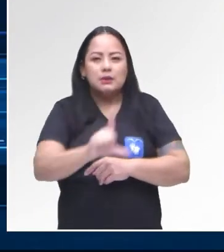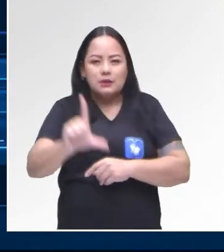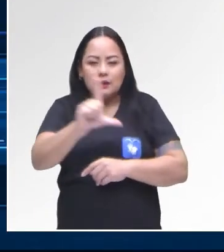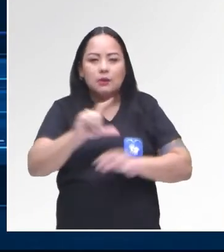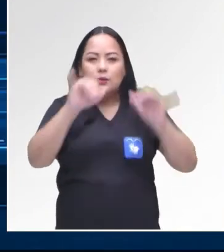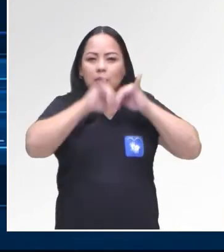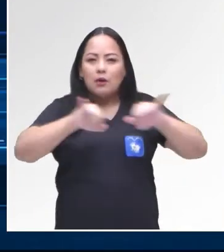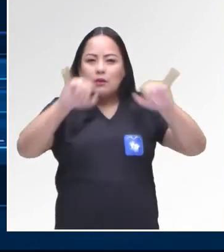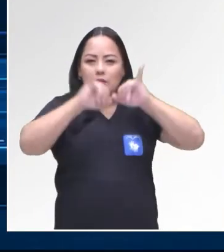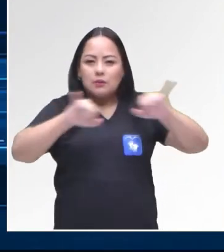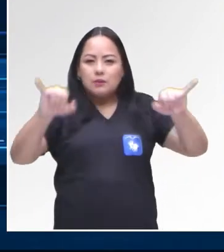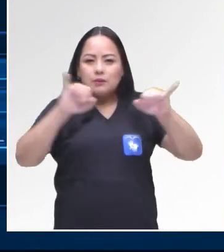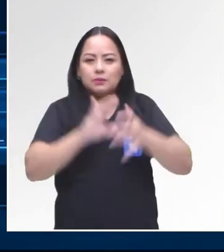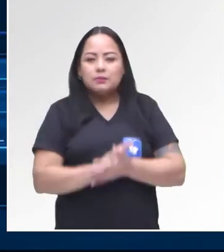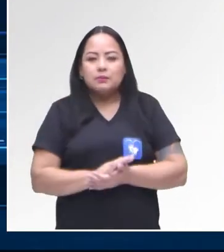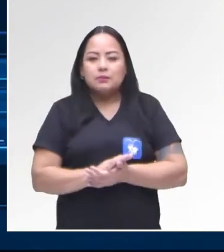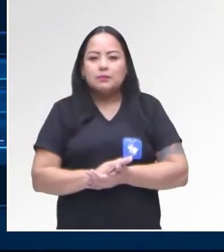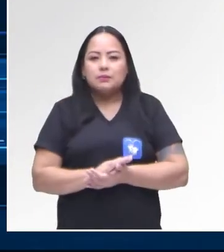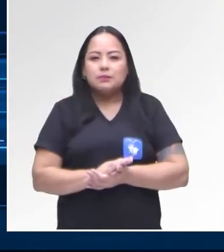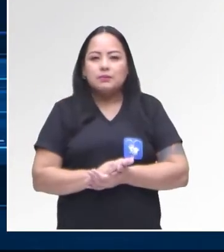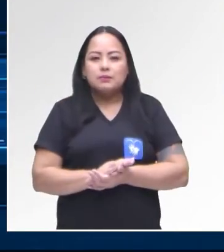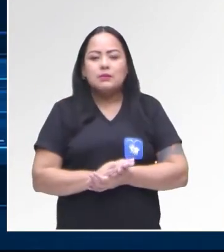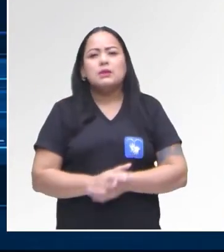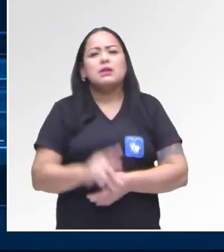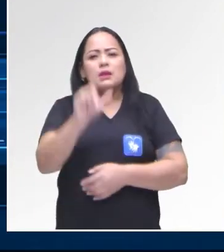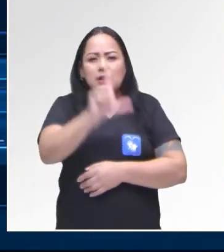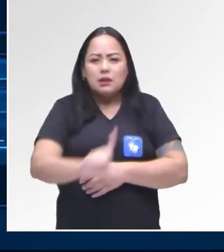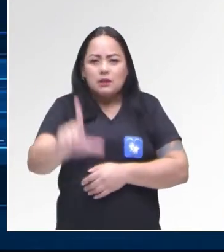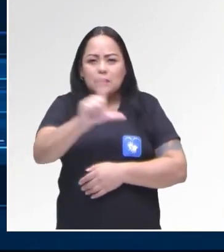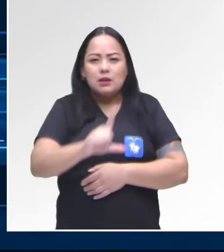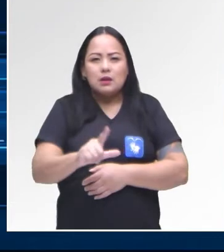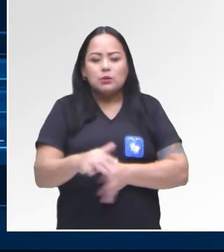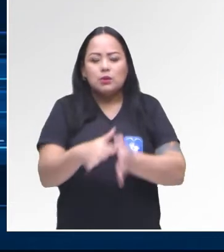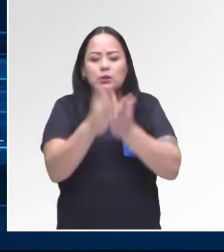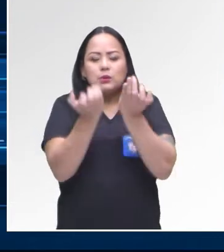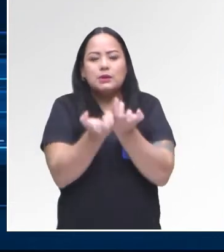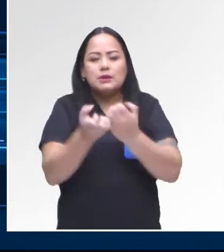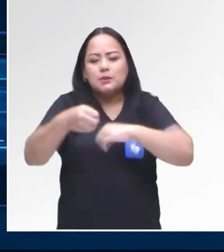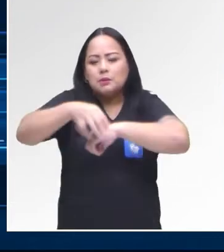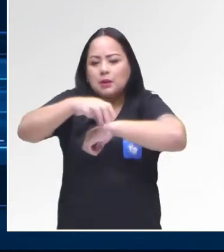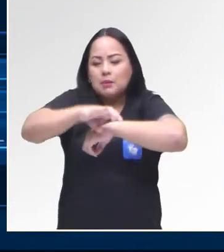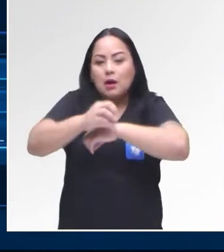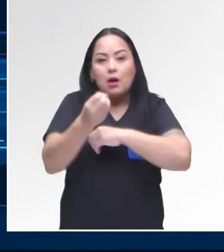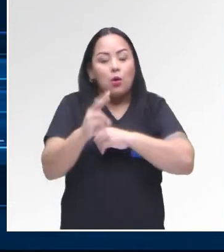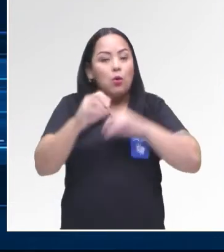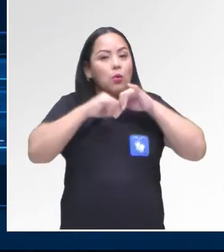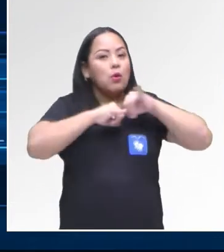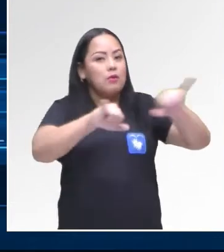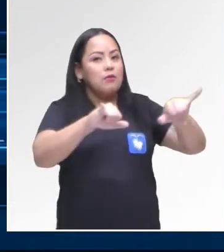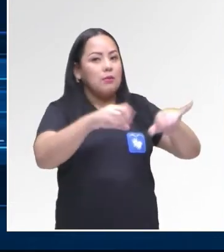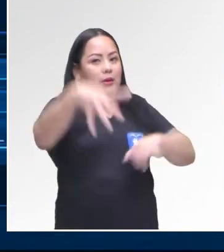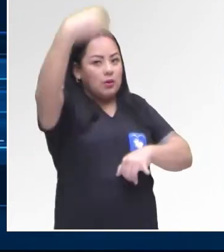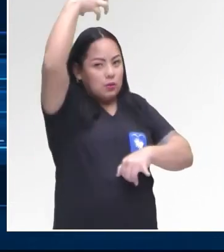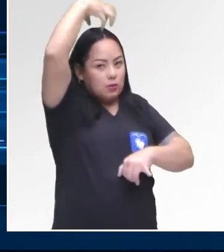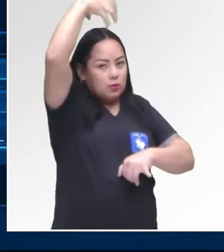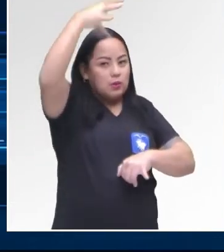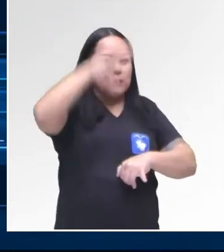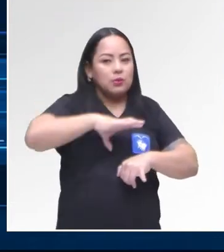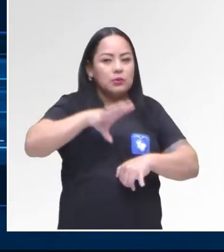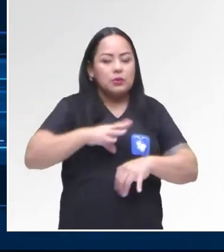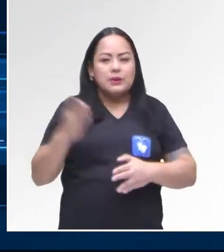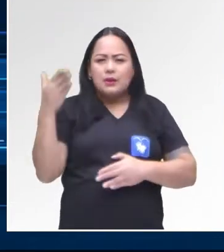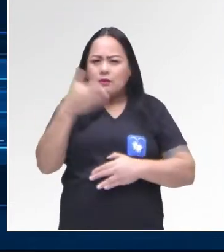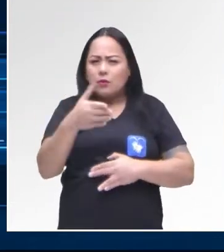informação, literatura dos jesuítas para catequizar ou para informar a coroa. Aí nós fomos para o